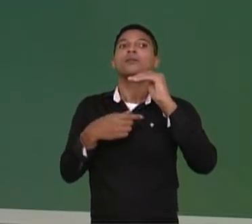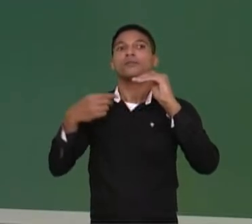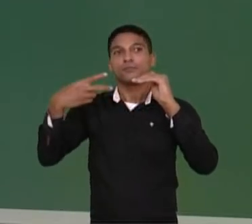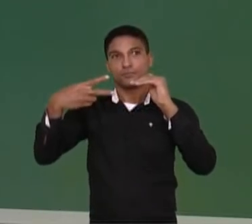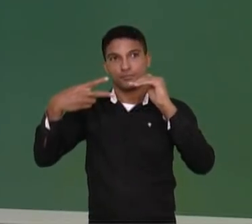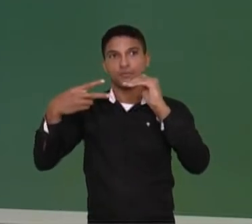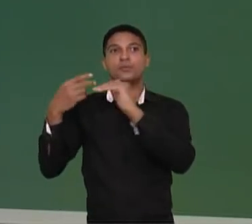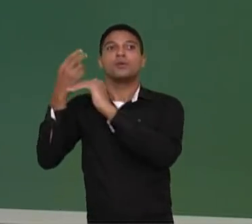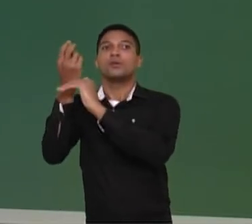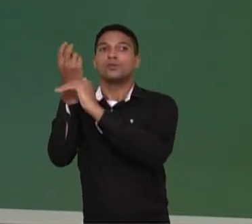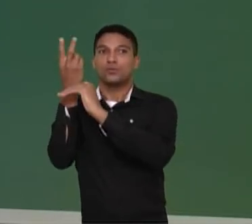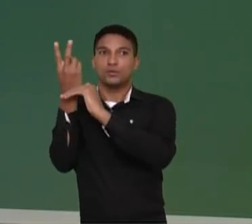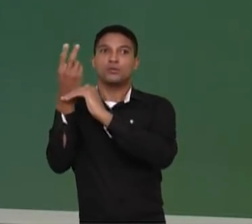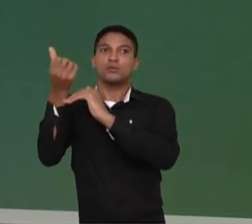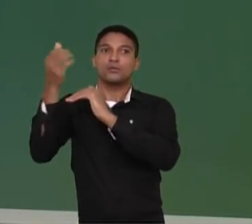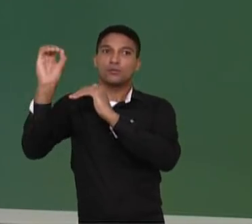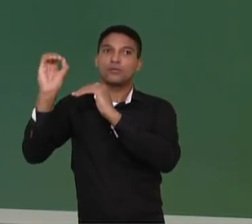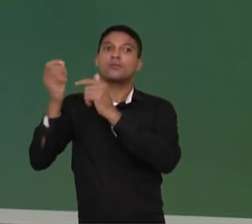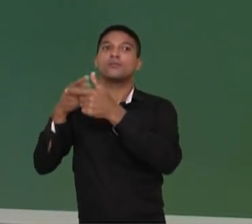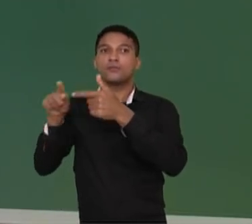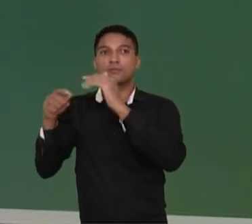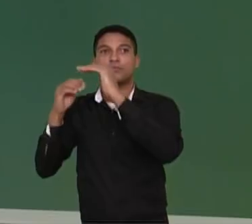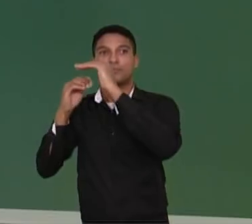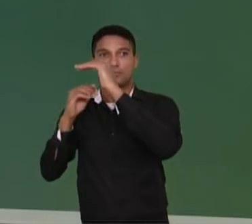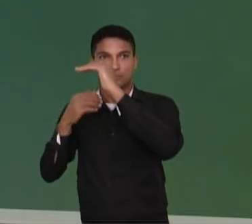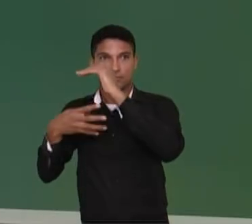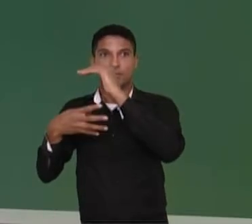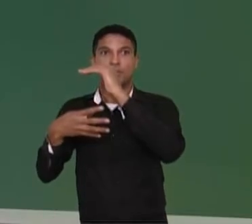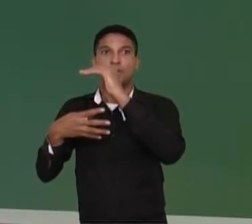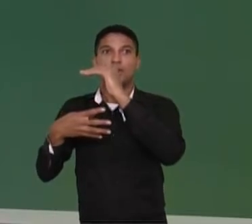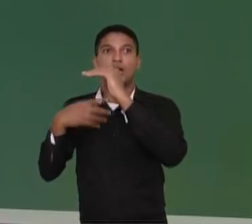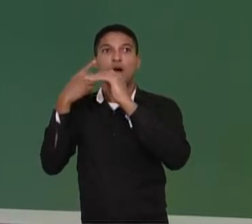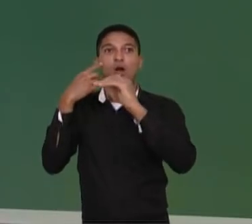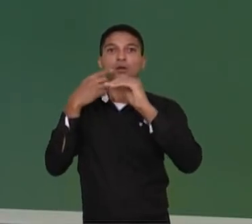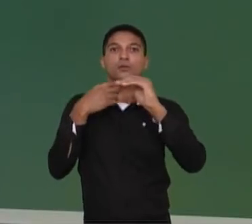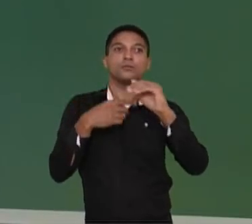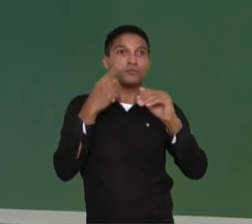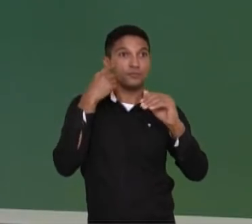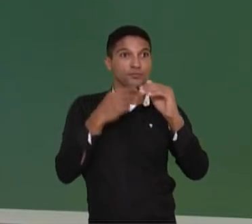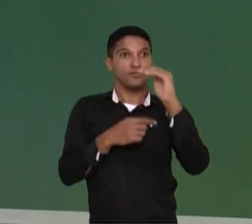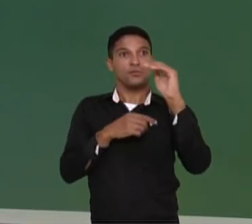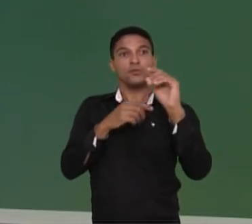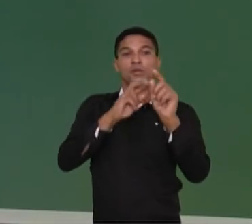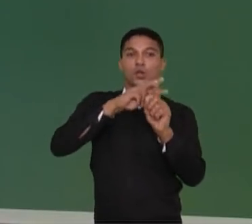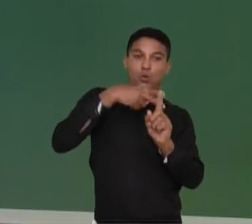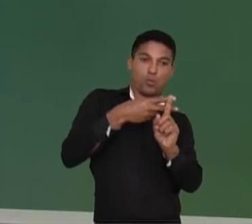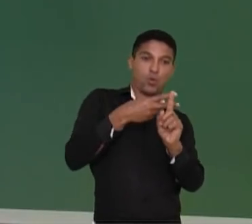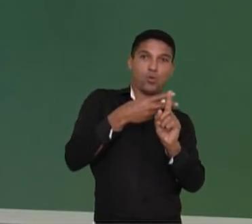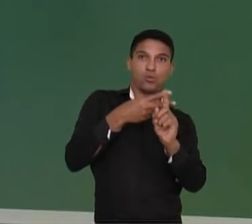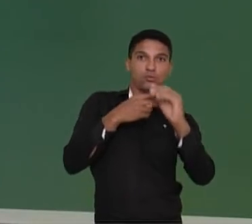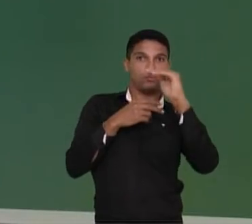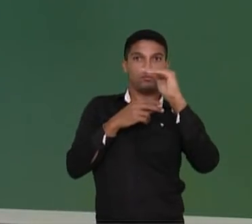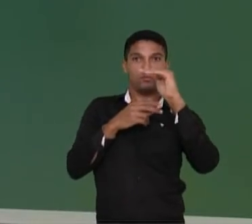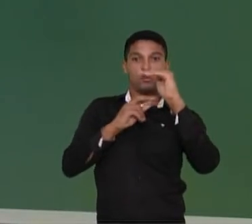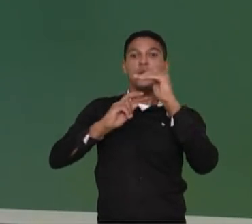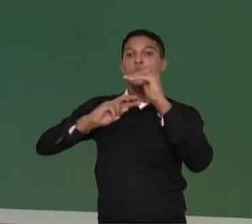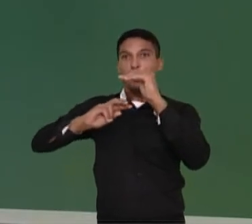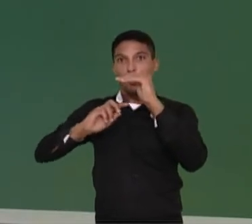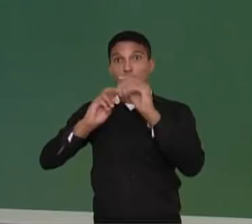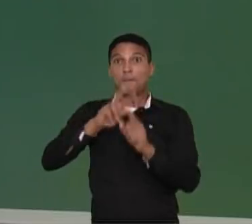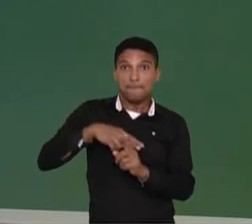4, 390 dividiu por 6, né? Então, estou dobrando esse aqui, eu dobro o denominador também.